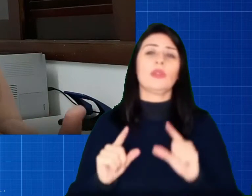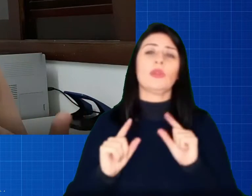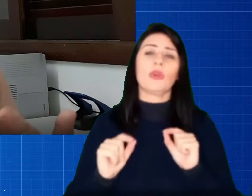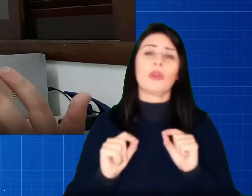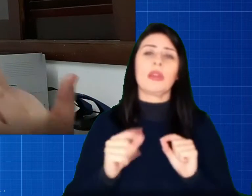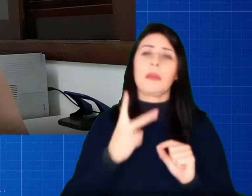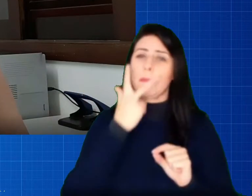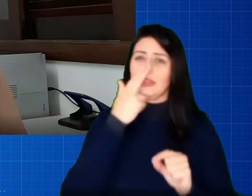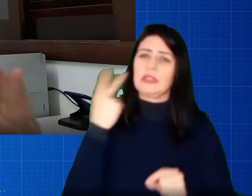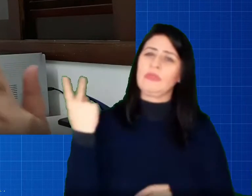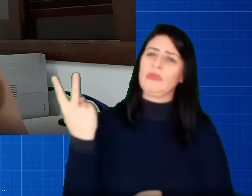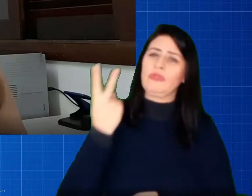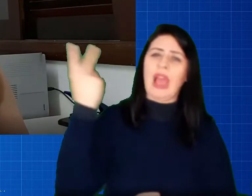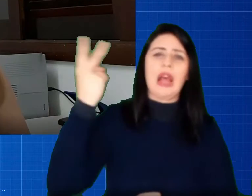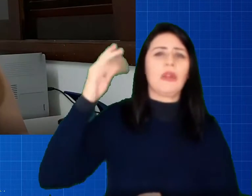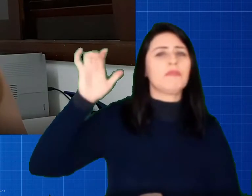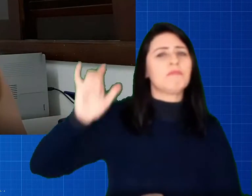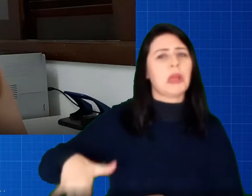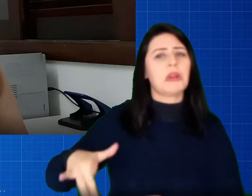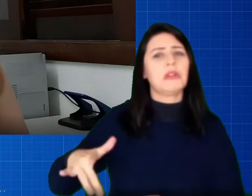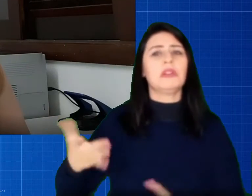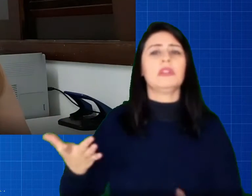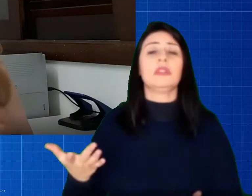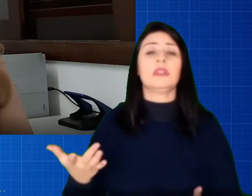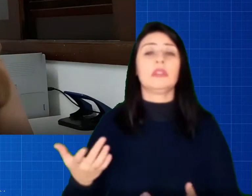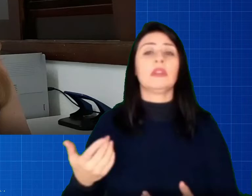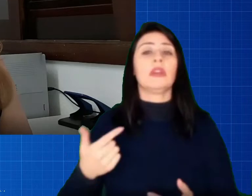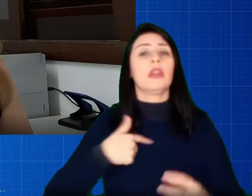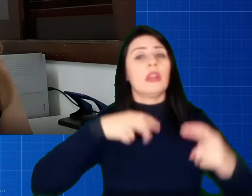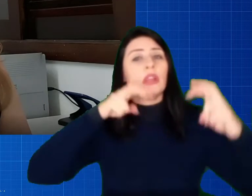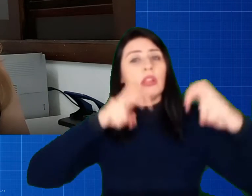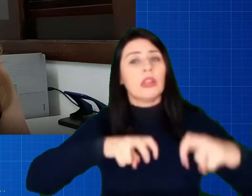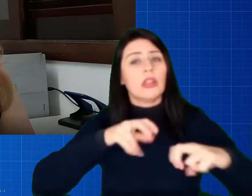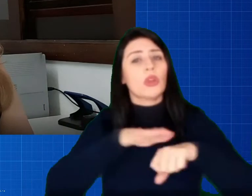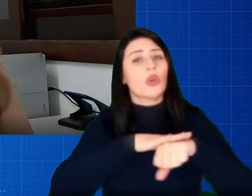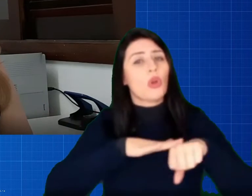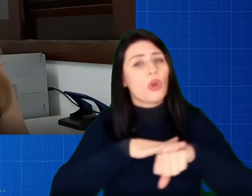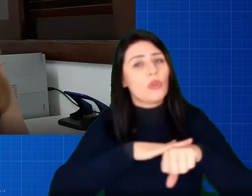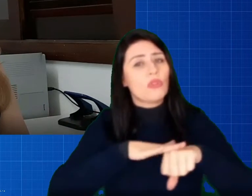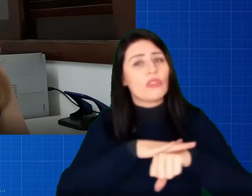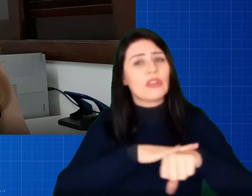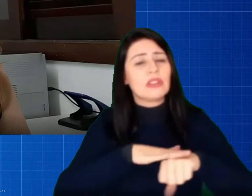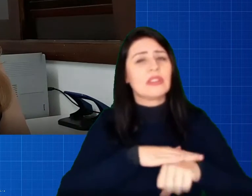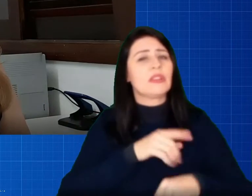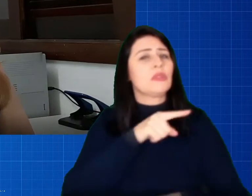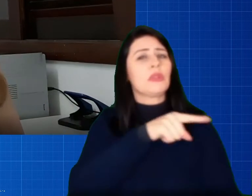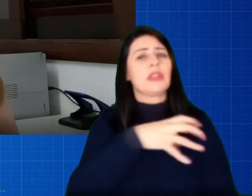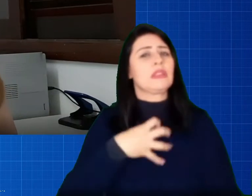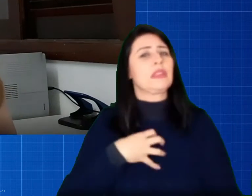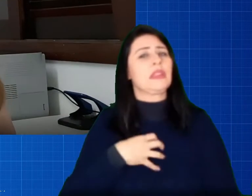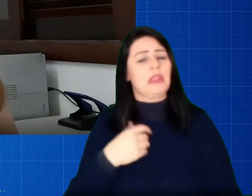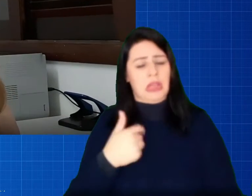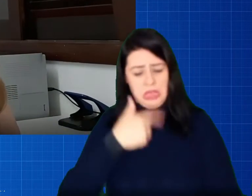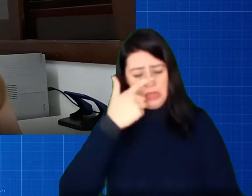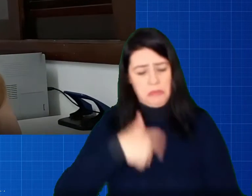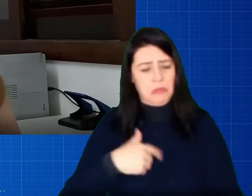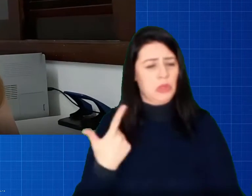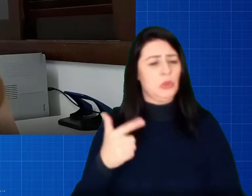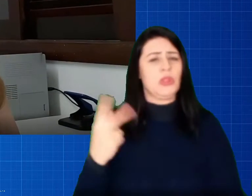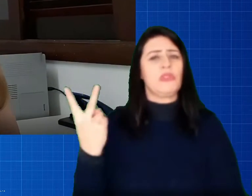né, desvalorizadas e tudo. E quando você vai conversar com elas, elas vão se sentindo desvalorizadas